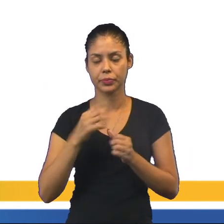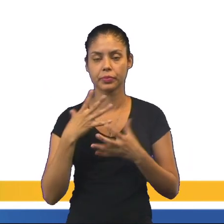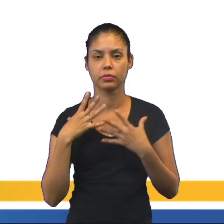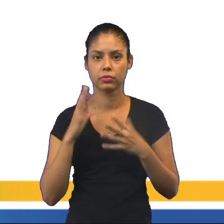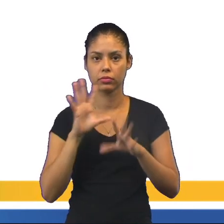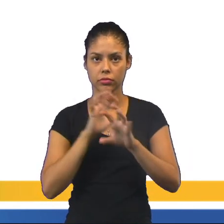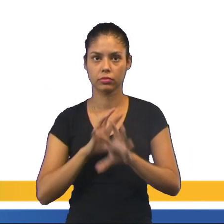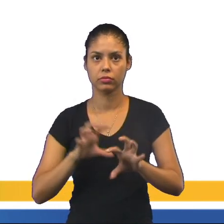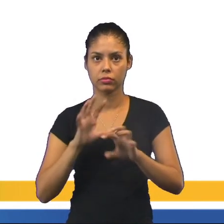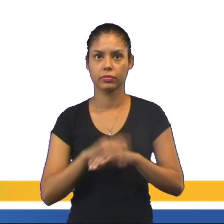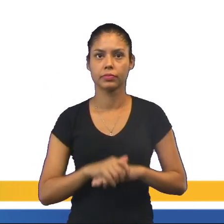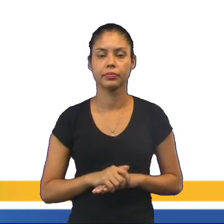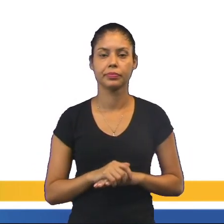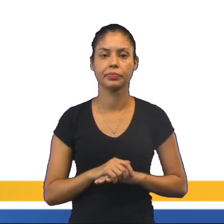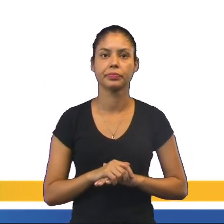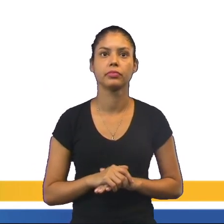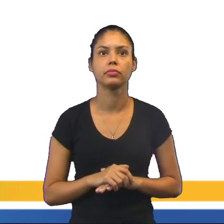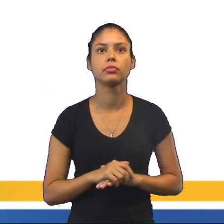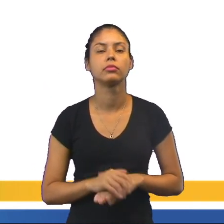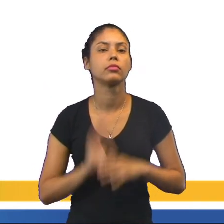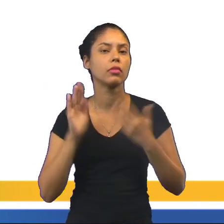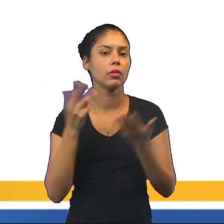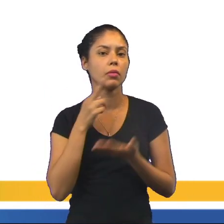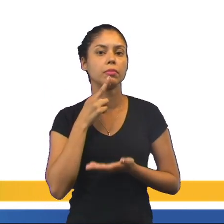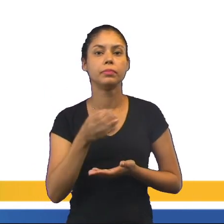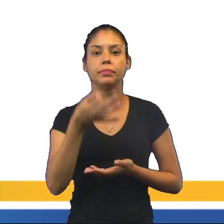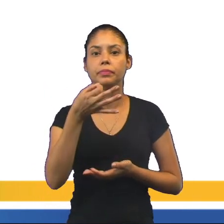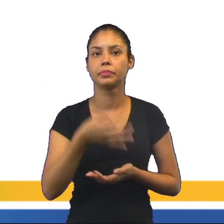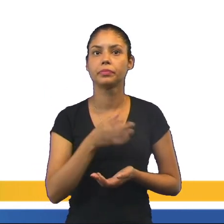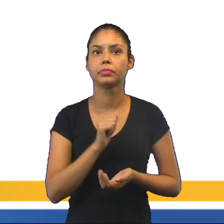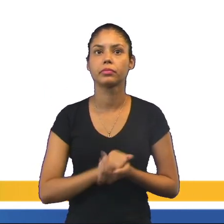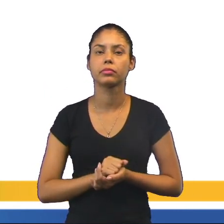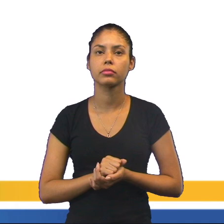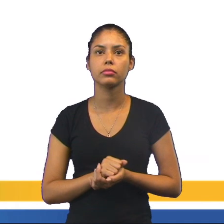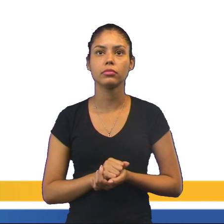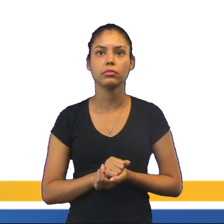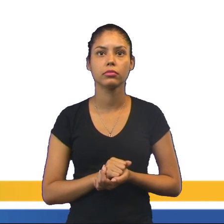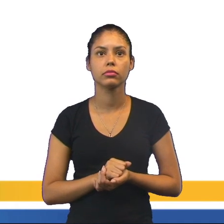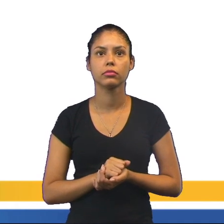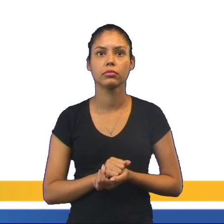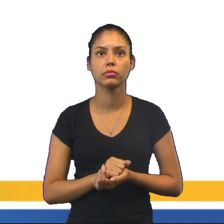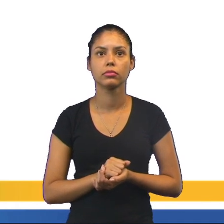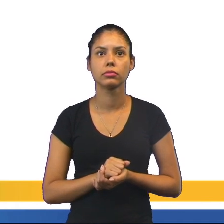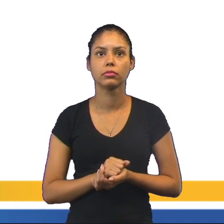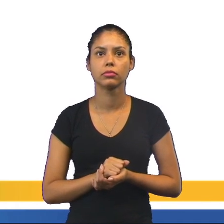ocorrem as trocas gasosas. E aí, qual que é a alternativa correta?